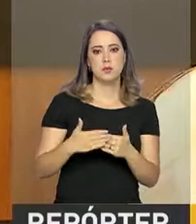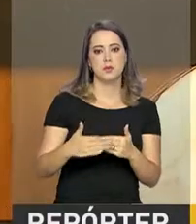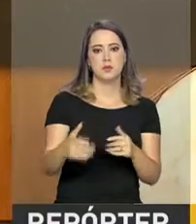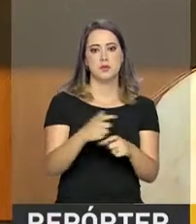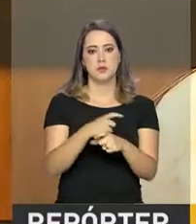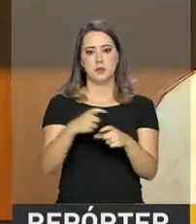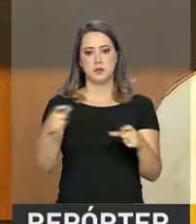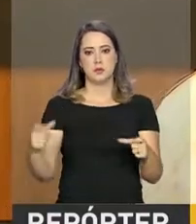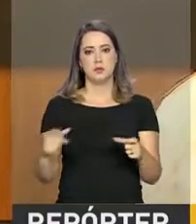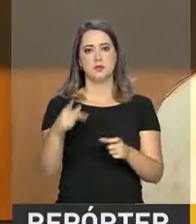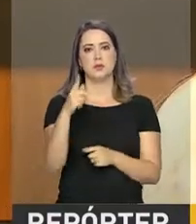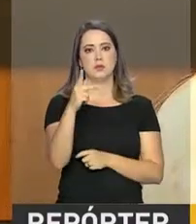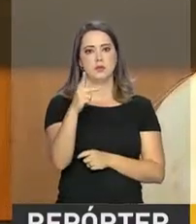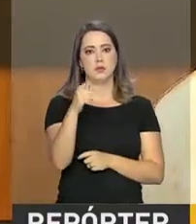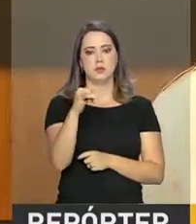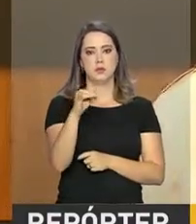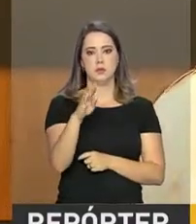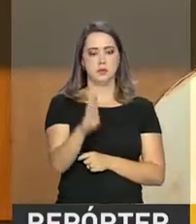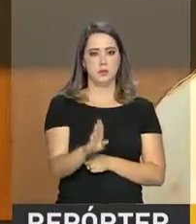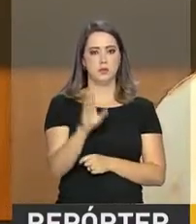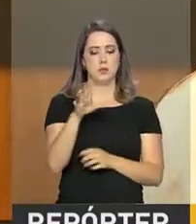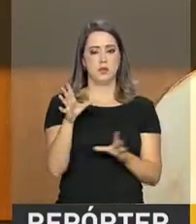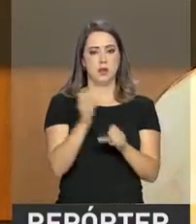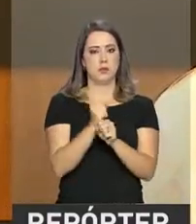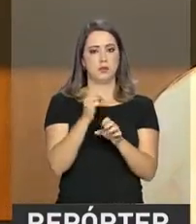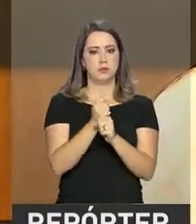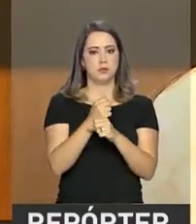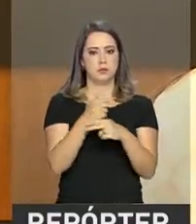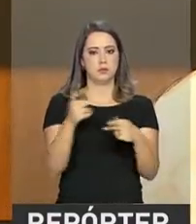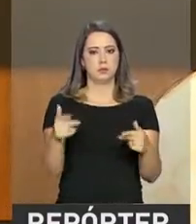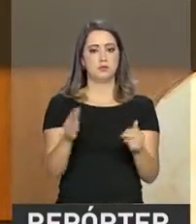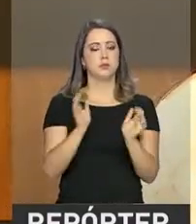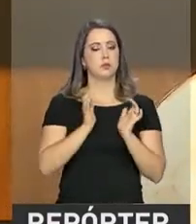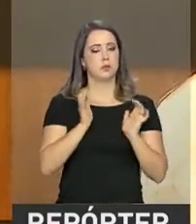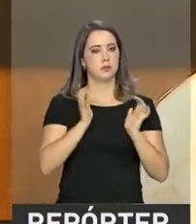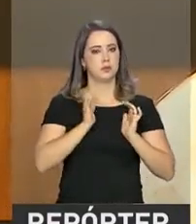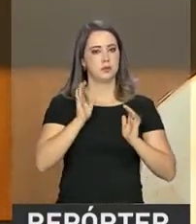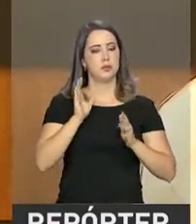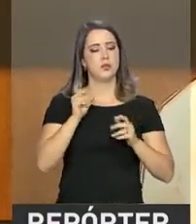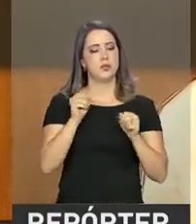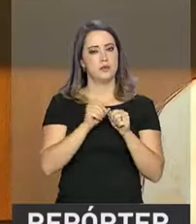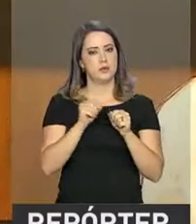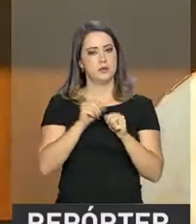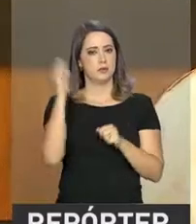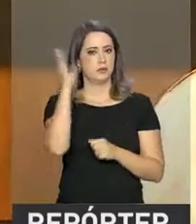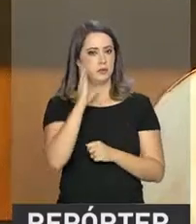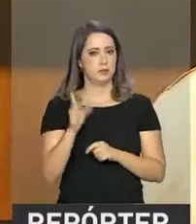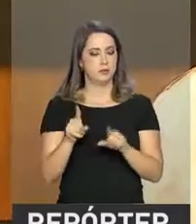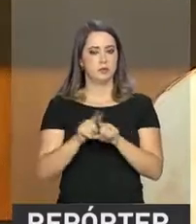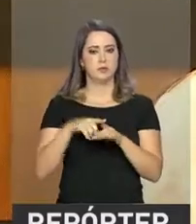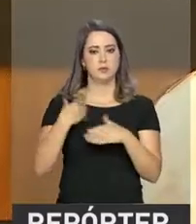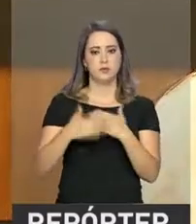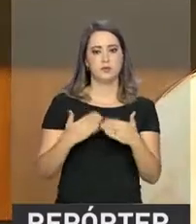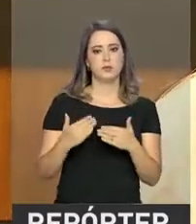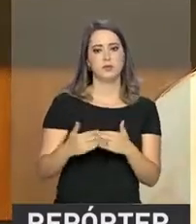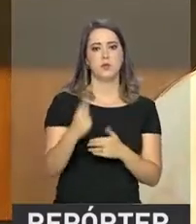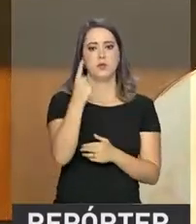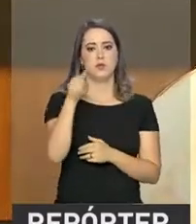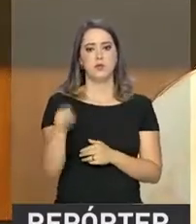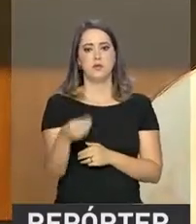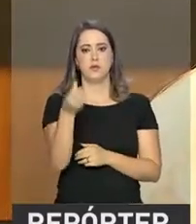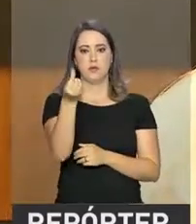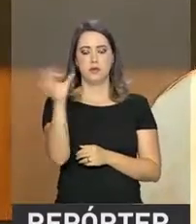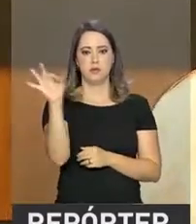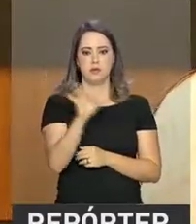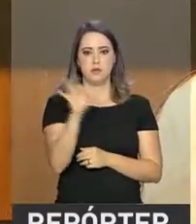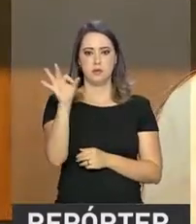do Produto Interno Bruto, o PIB, que é a soma de todos os bens e serviços produzidos no país, passou para